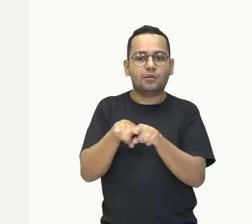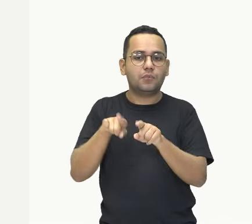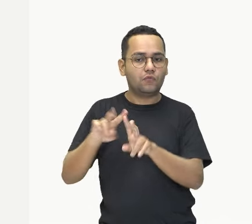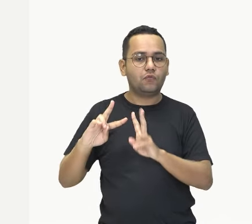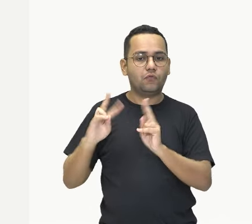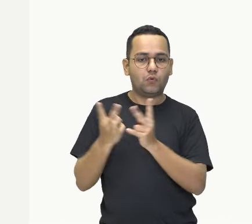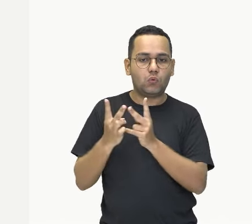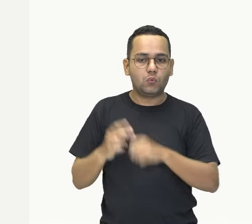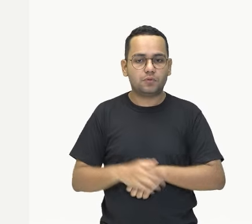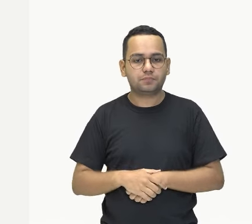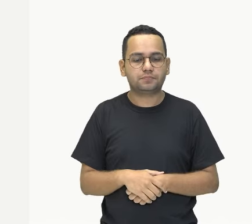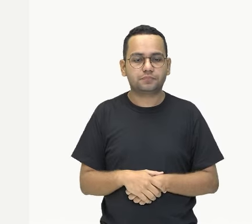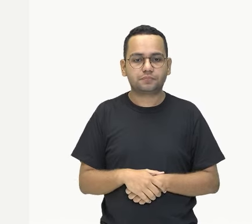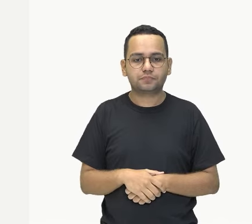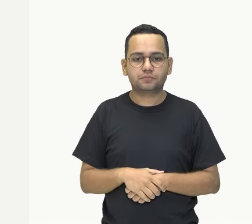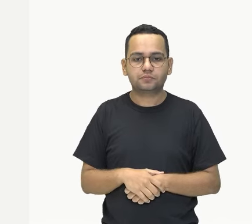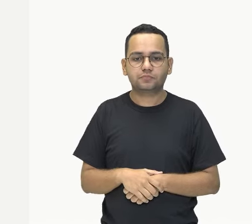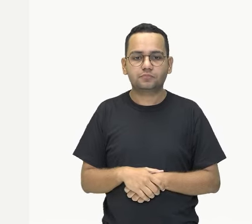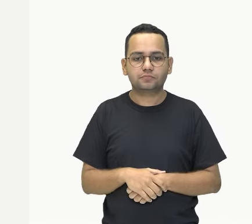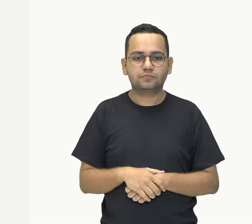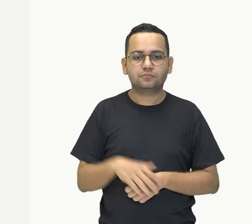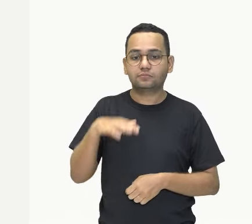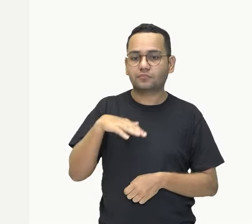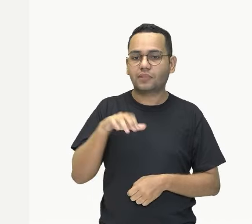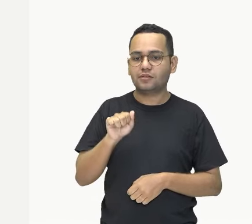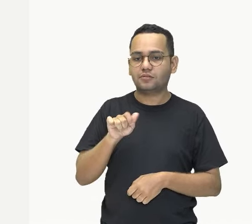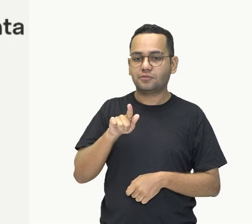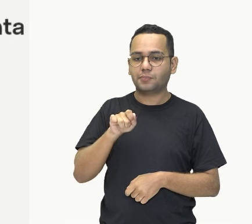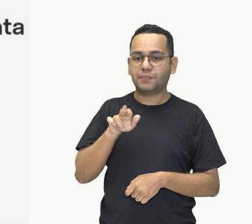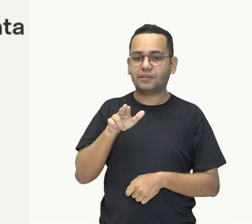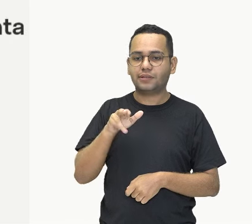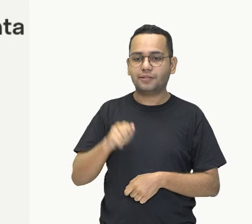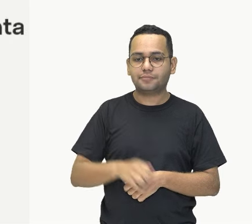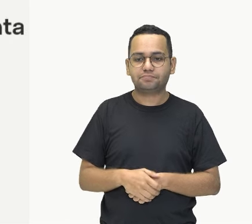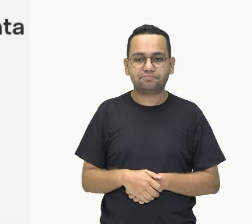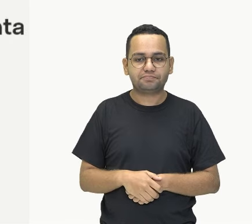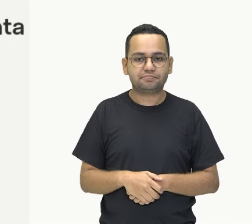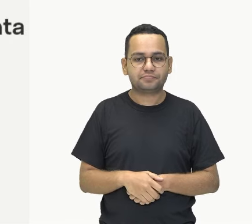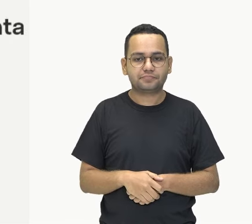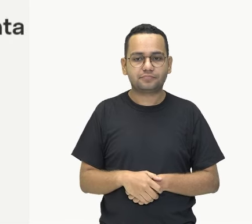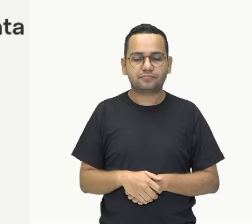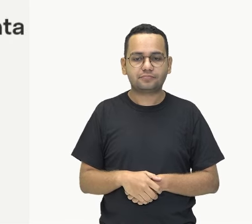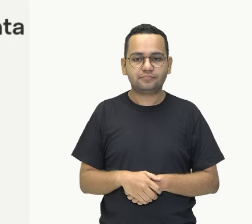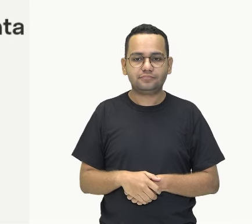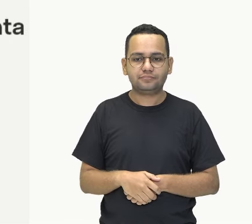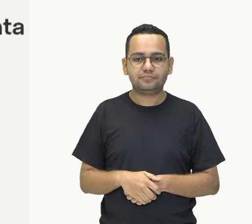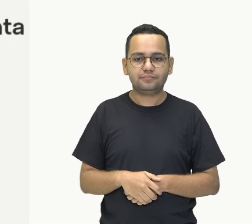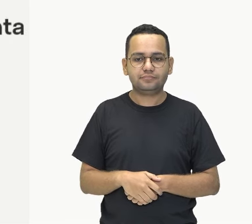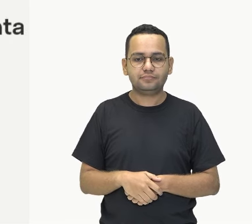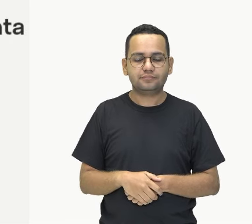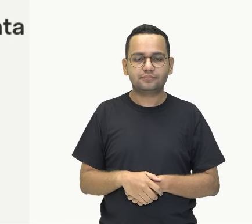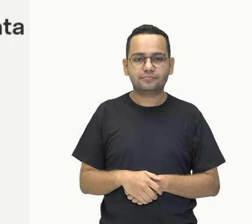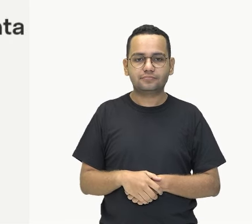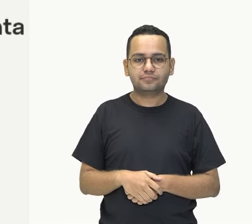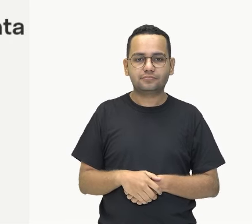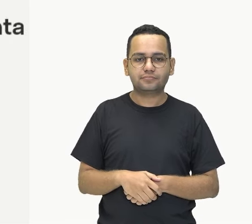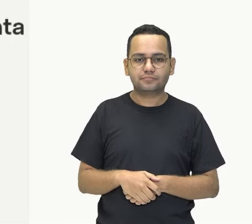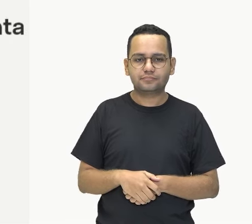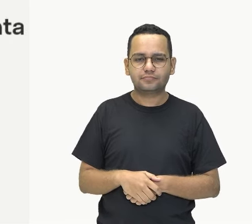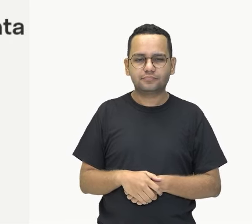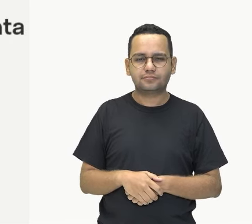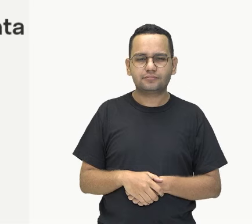aí exatamente dentro da geometria. Como assim, professor? Vamos lá. Aqui a gente tem,